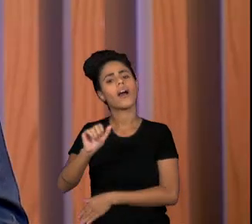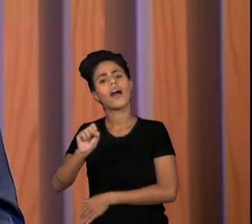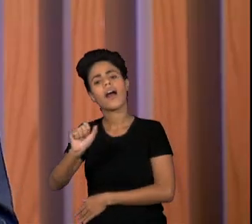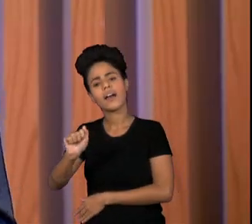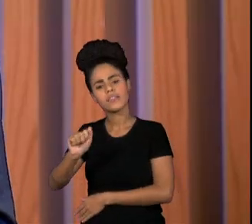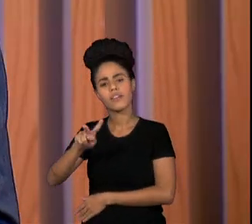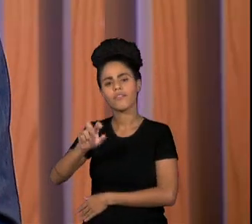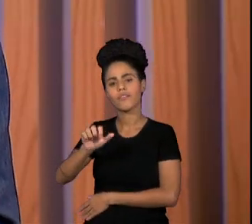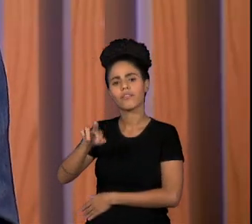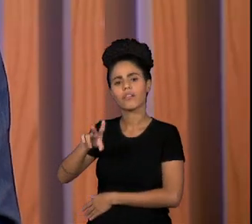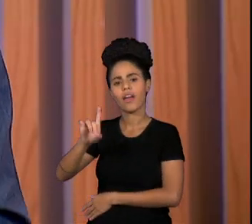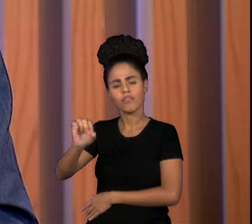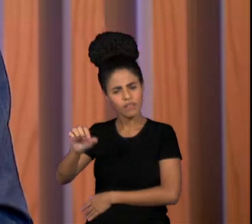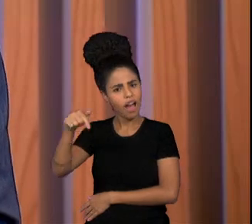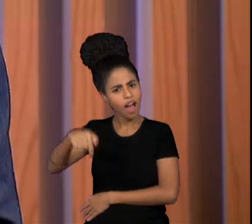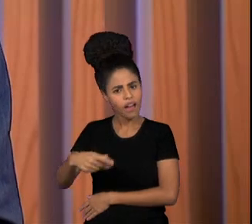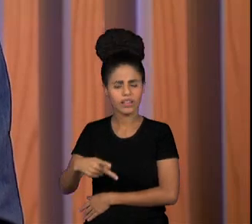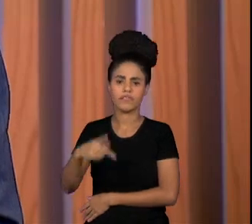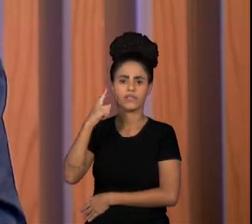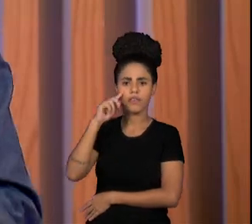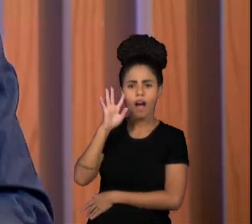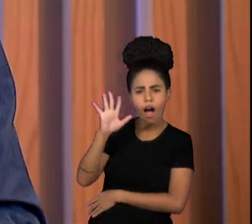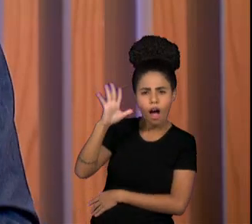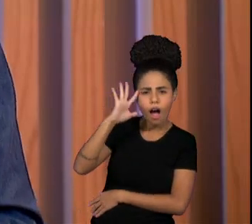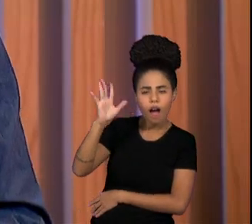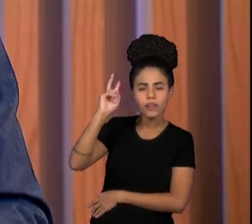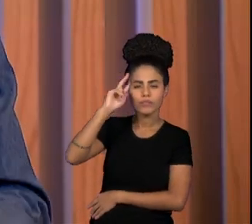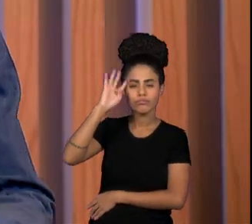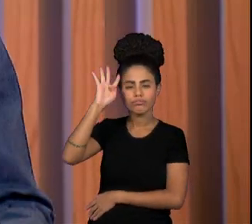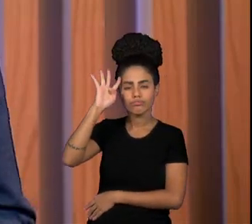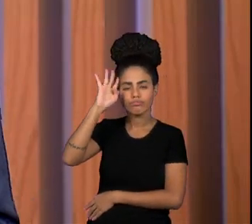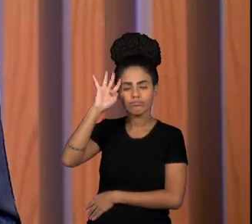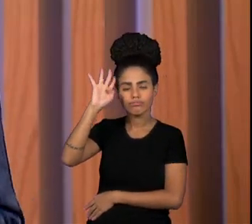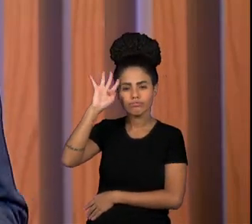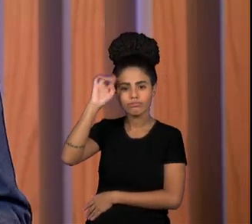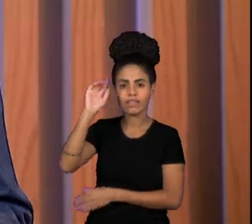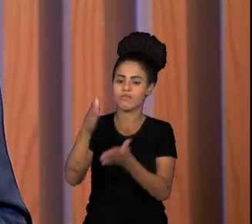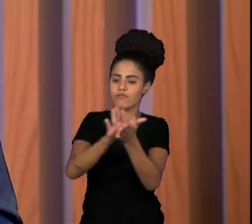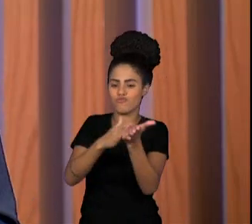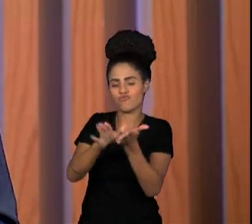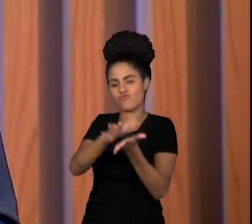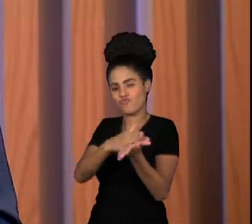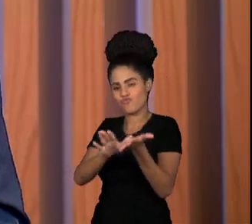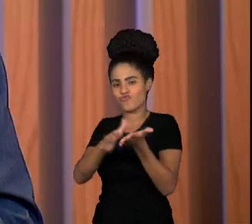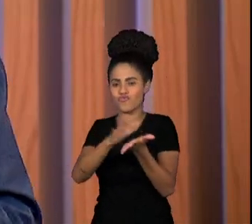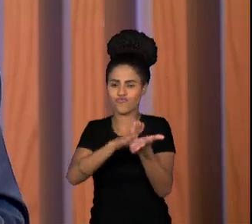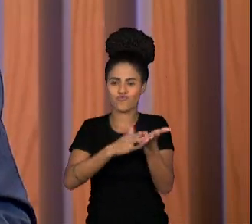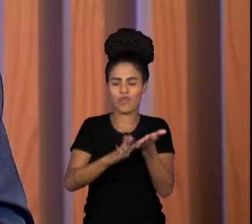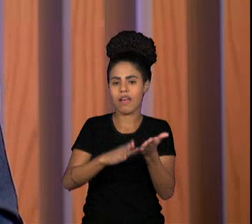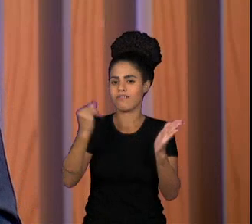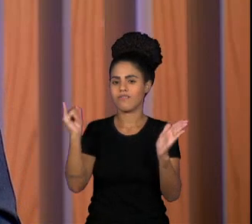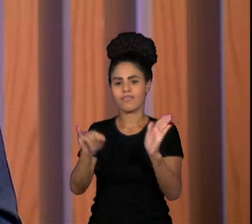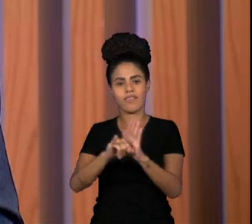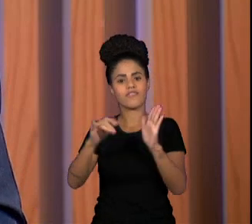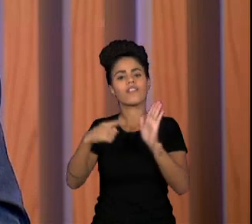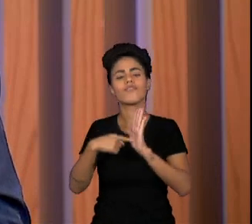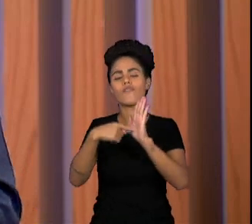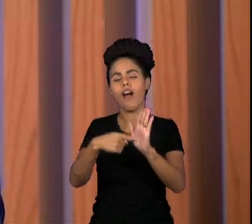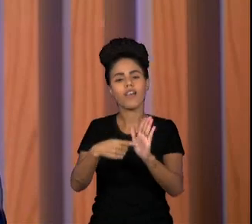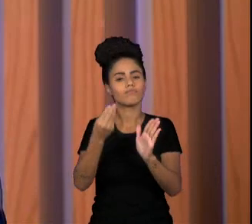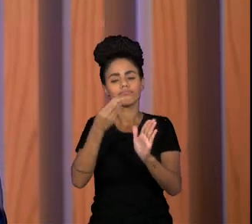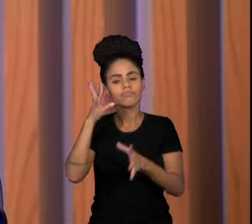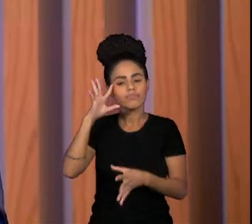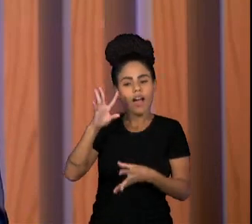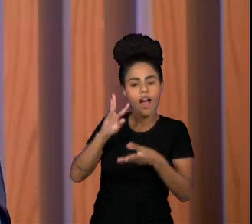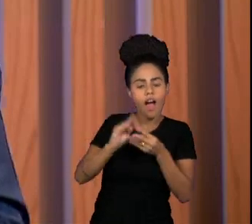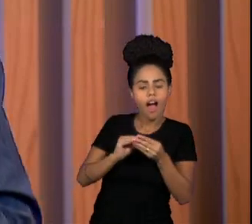é um olhar sociológico, mas de um sambista que está compreendendo também esse lugar de identidade e também compreendendo que a